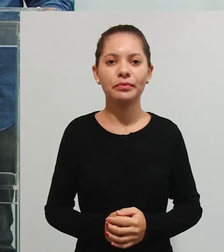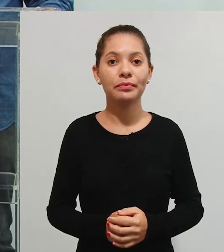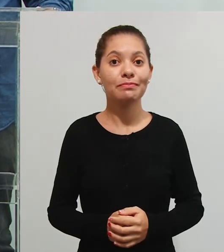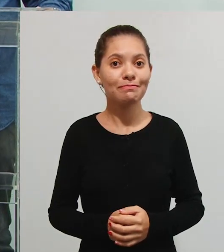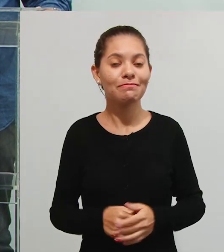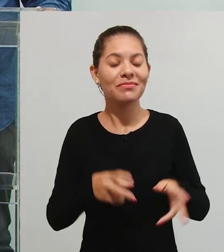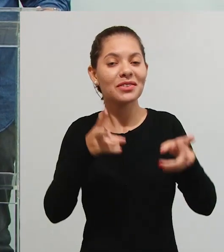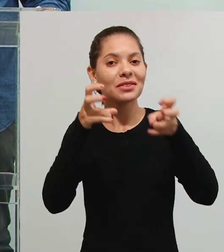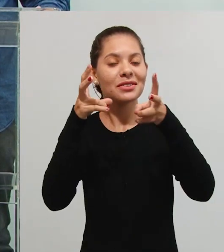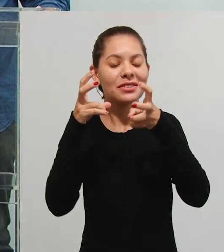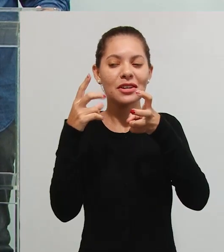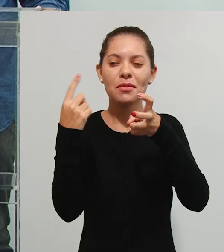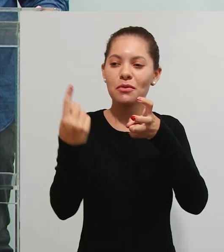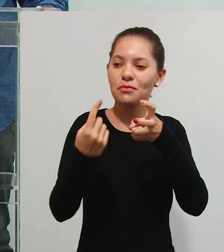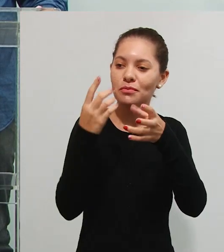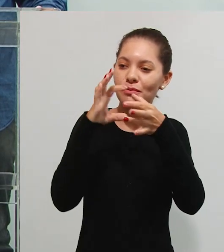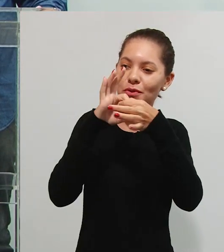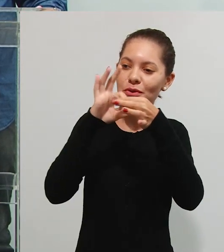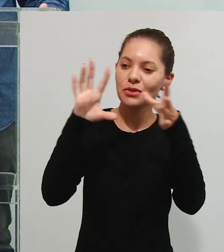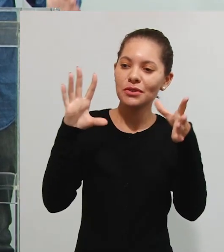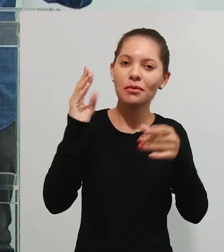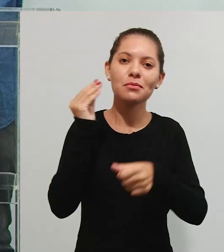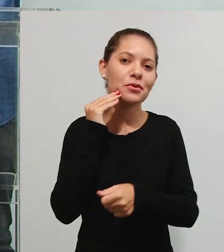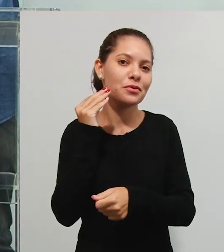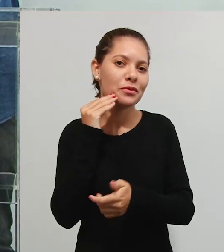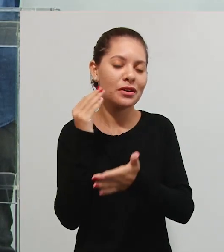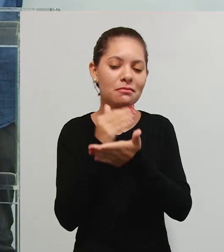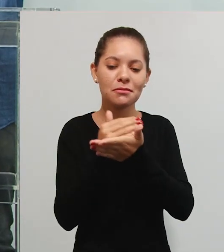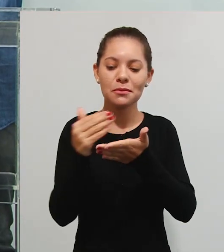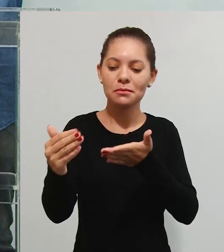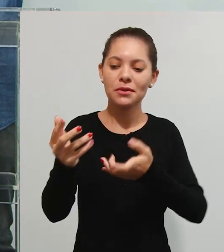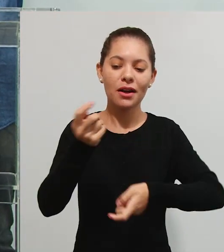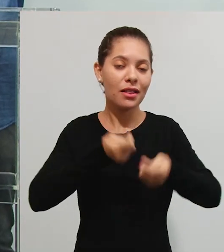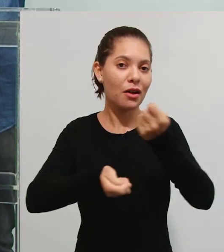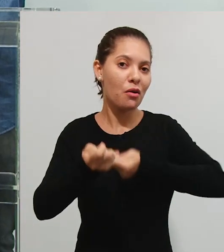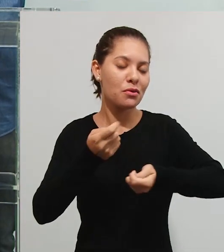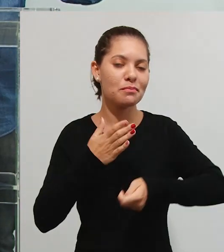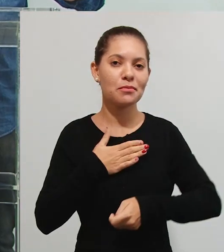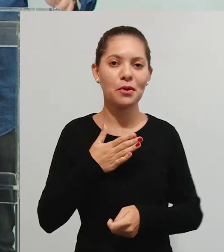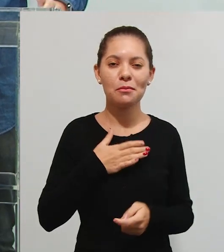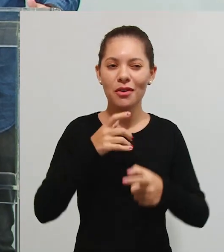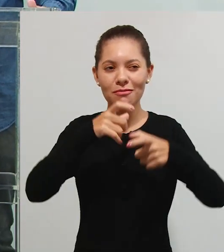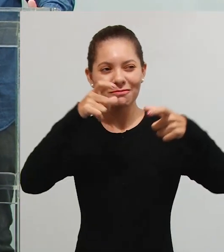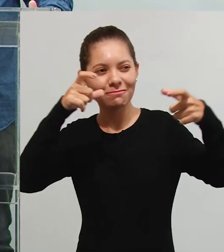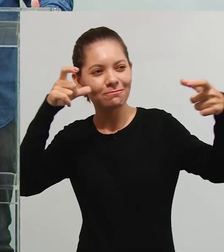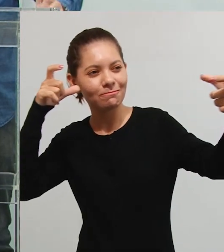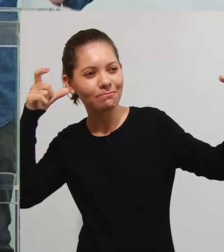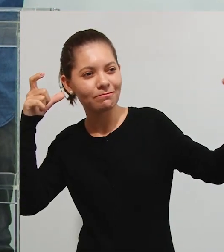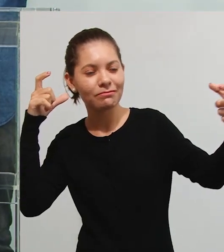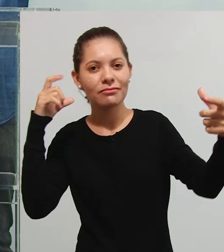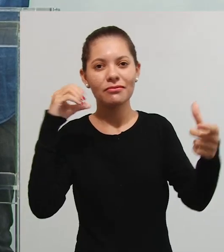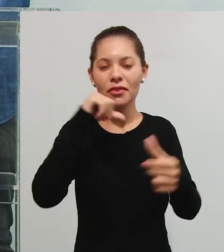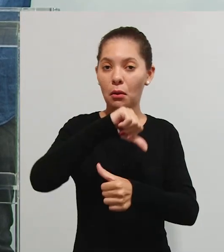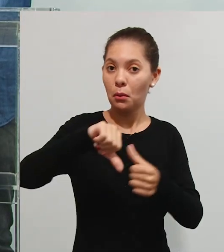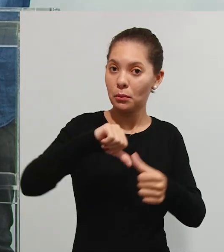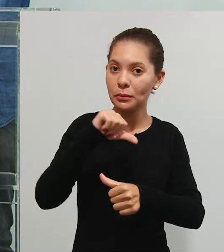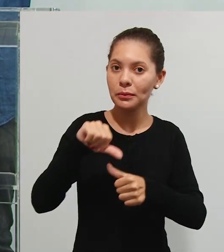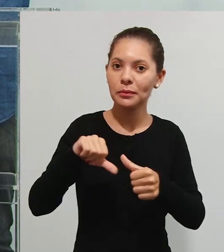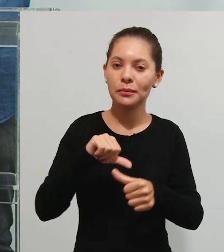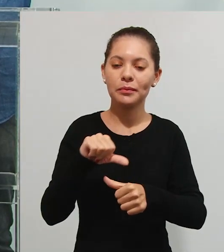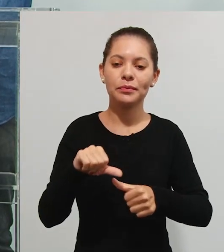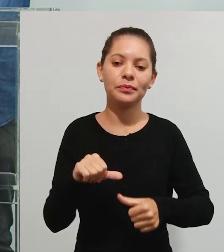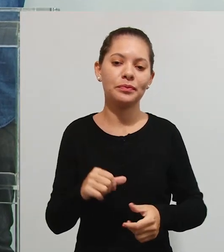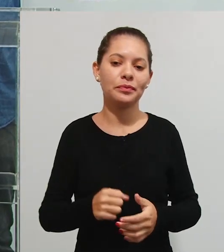decorado. Então perceba que o empreendedor dependente é esse que vai aproveitar a oportunidade, ele vai criar o seu próprio negócio e aquele negócio vai